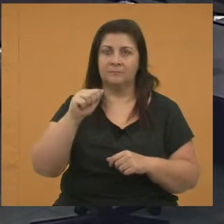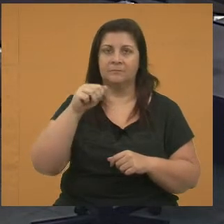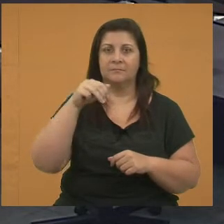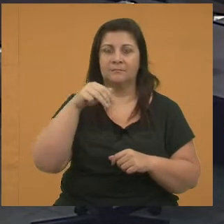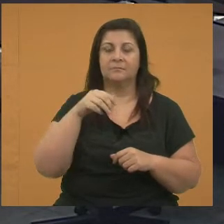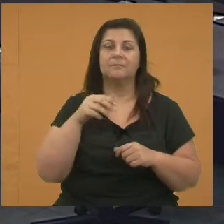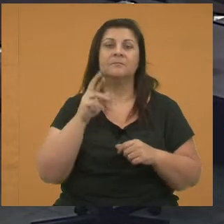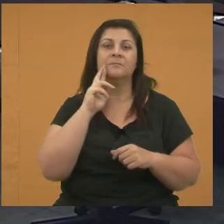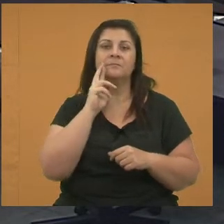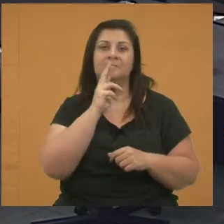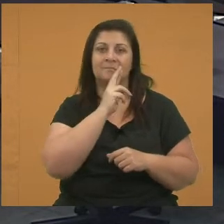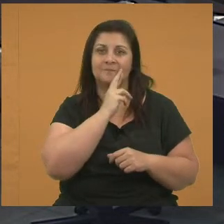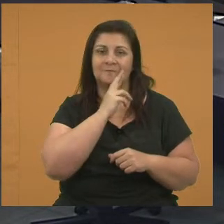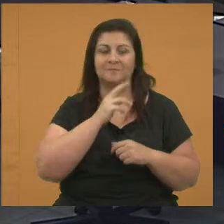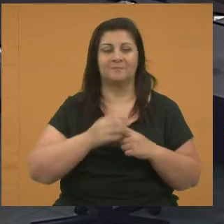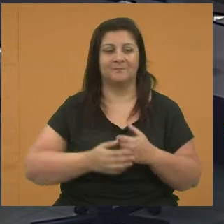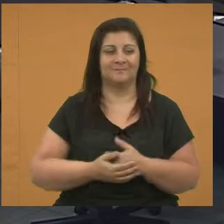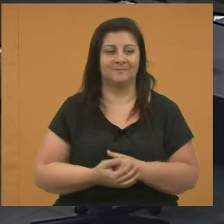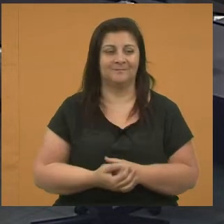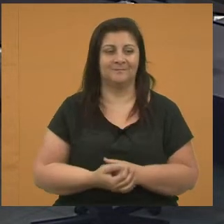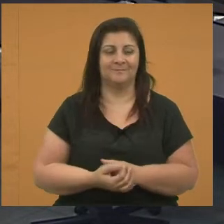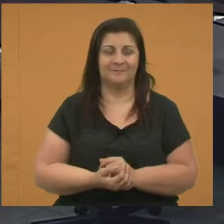Lanchonete.